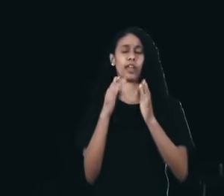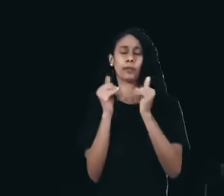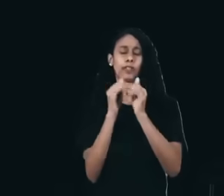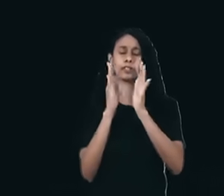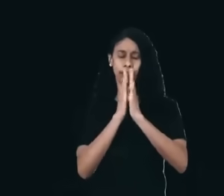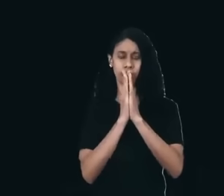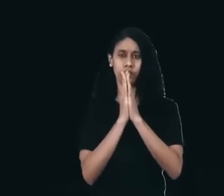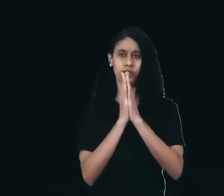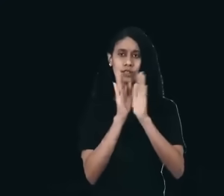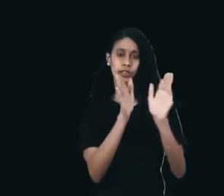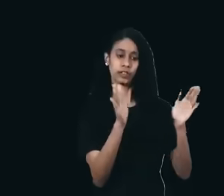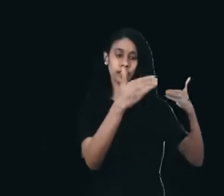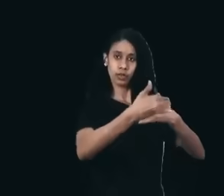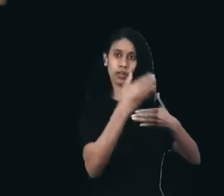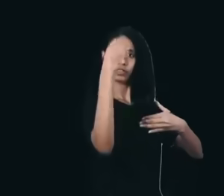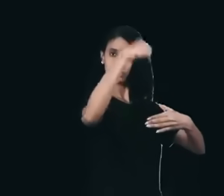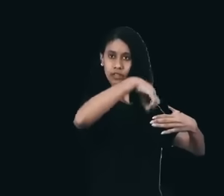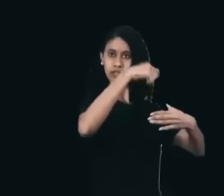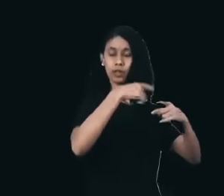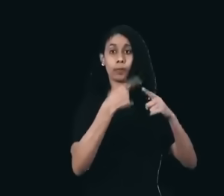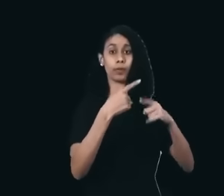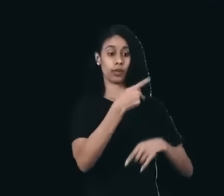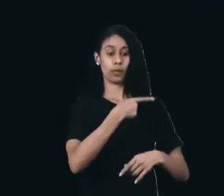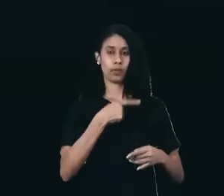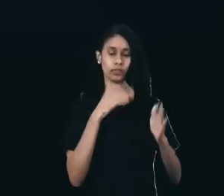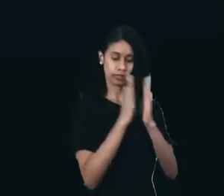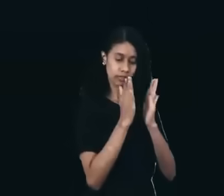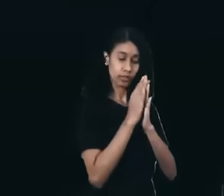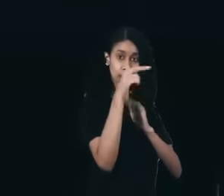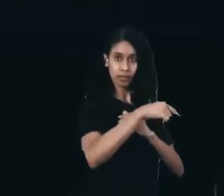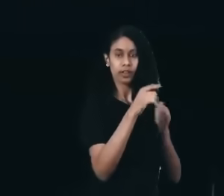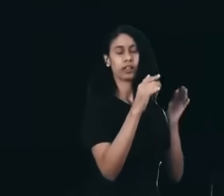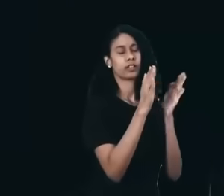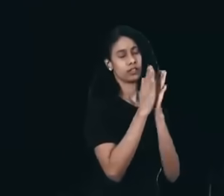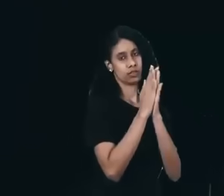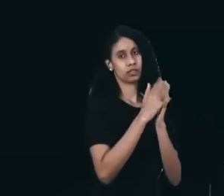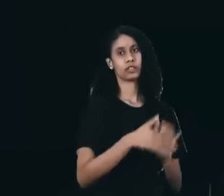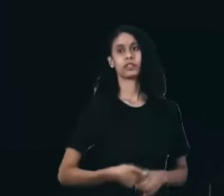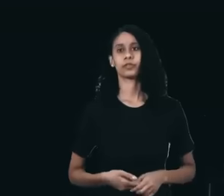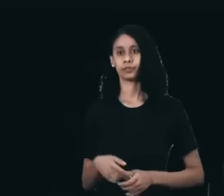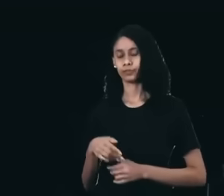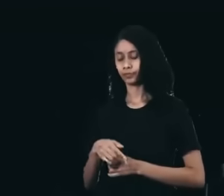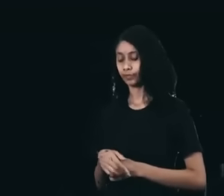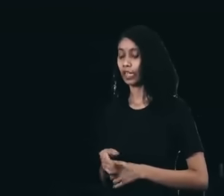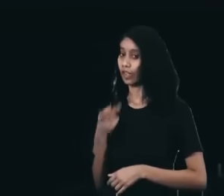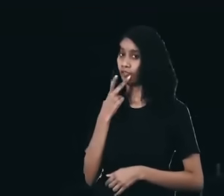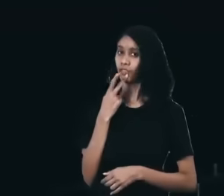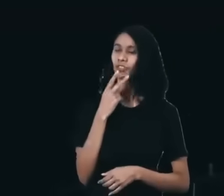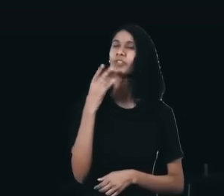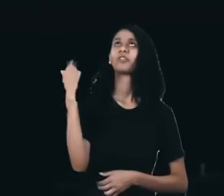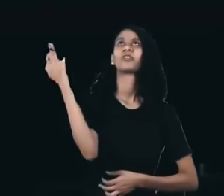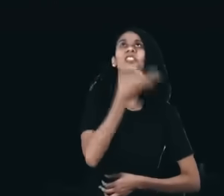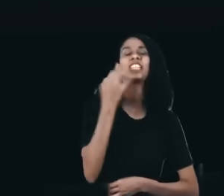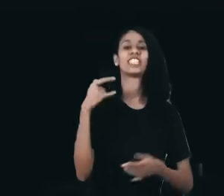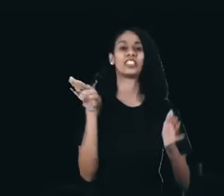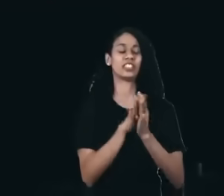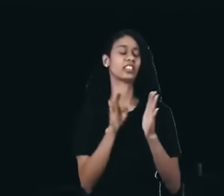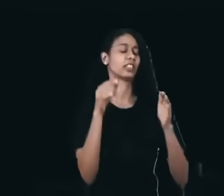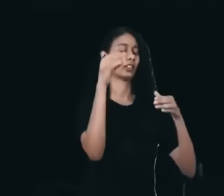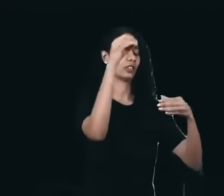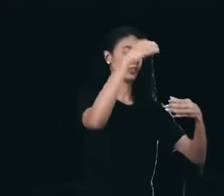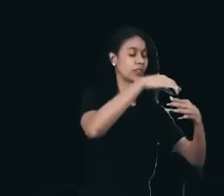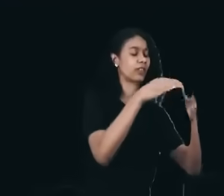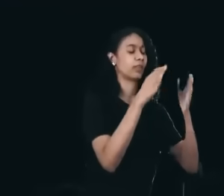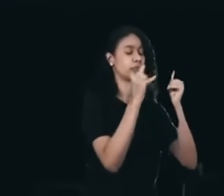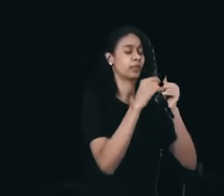e colocavam na caixa, porque os pastores iam orar por aqueles pedidos de oração. Então ela disse, ai, pastora, foi tão linda, eu fui lá, coloquei o